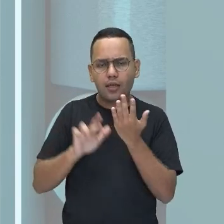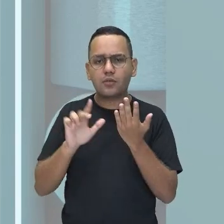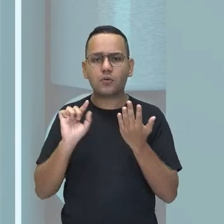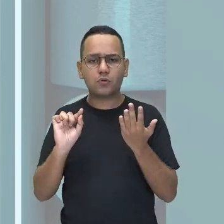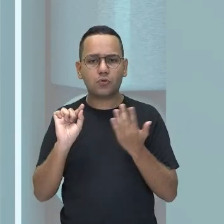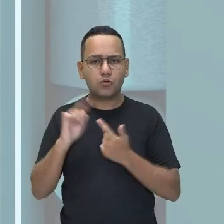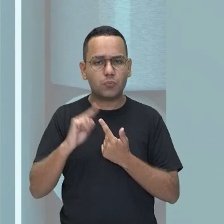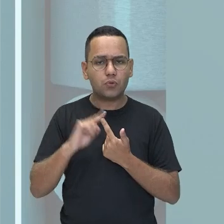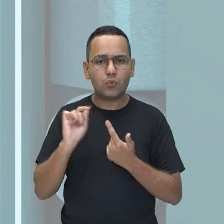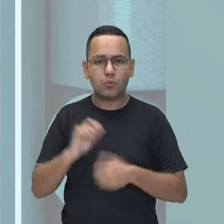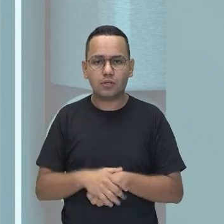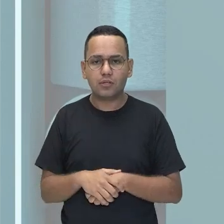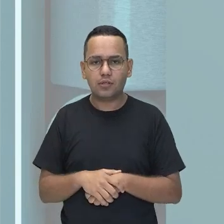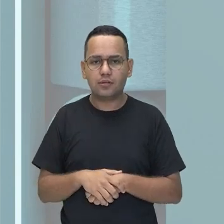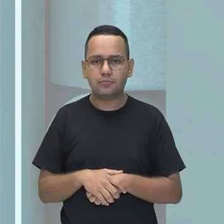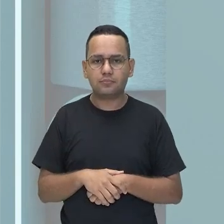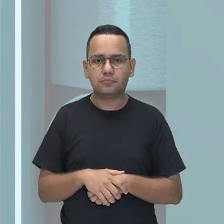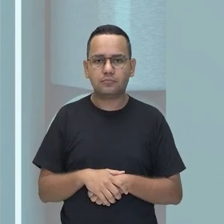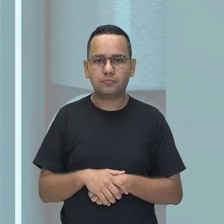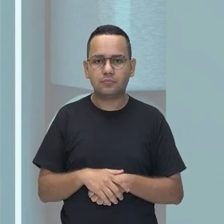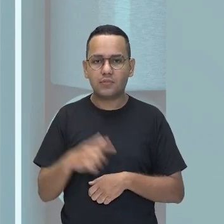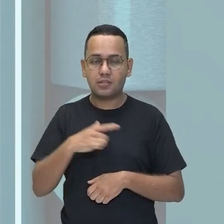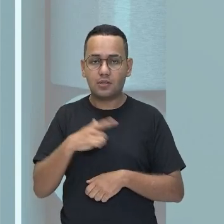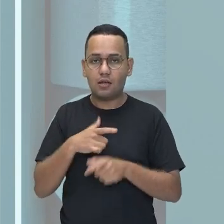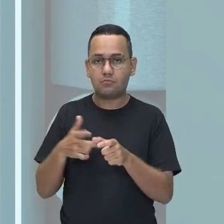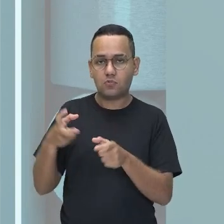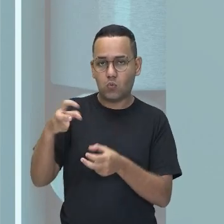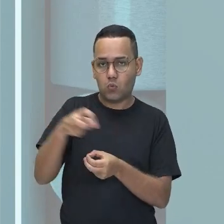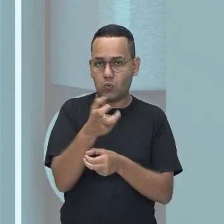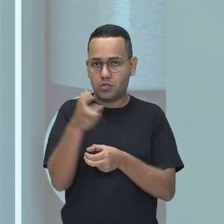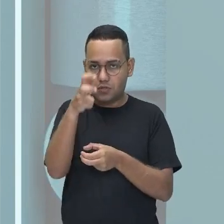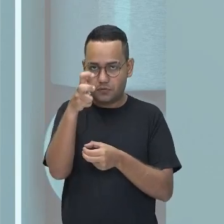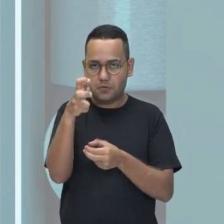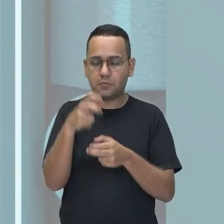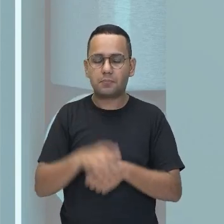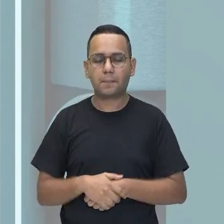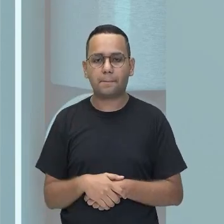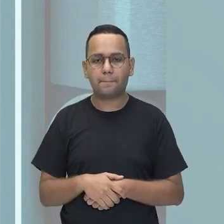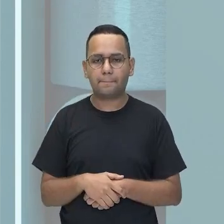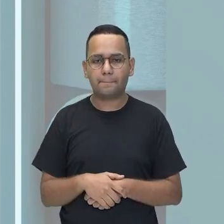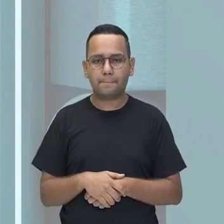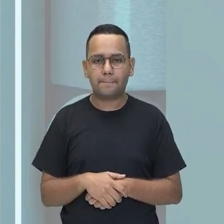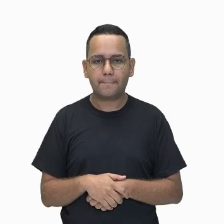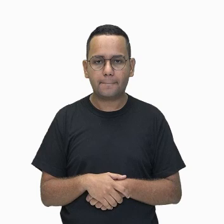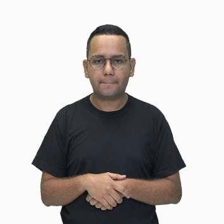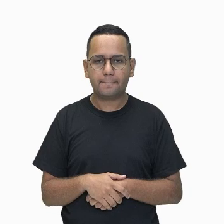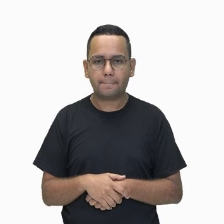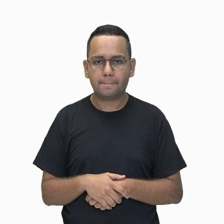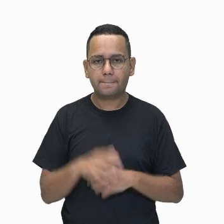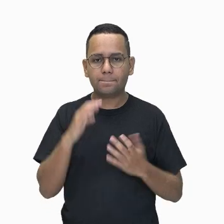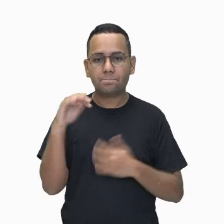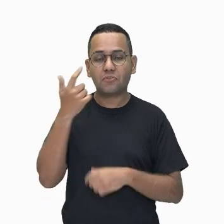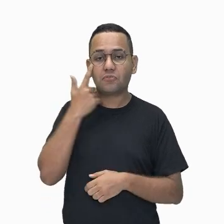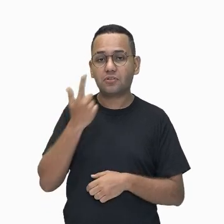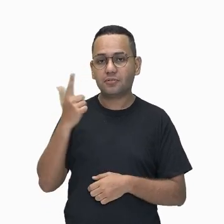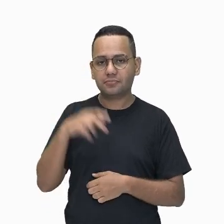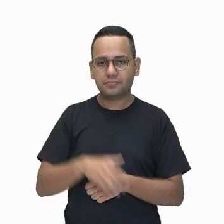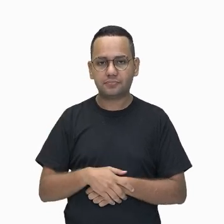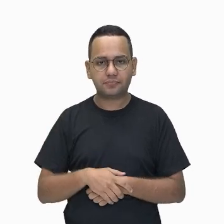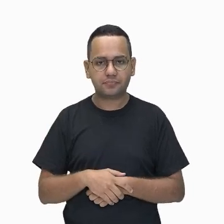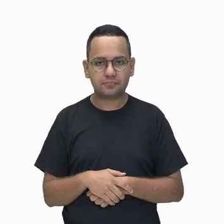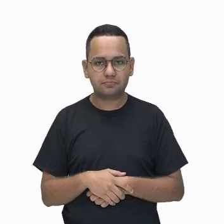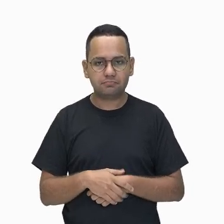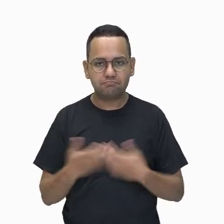também, acontece o surgimento dos desvios posturais na coluna. E aí a gente vai relembrar alguns deles agora, olha só,